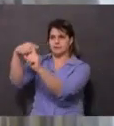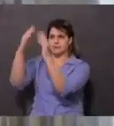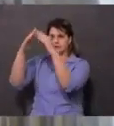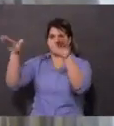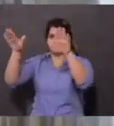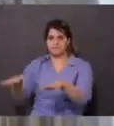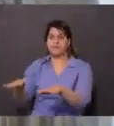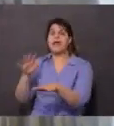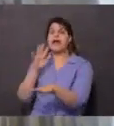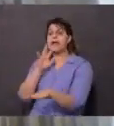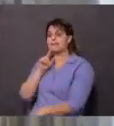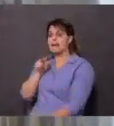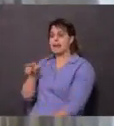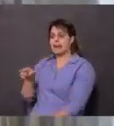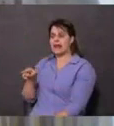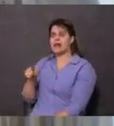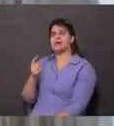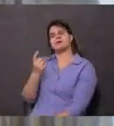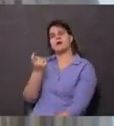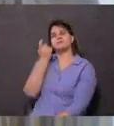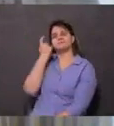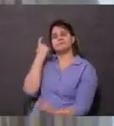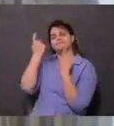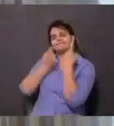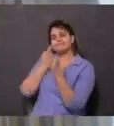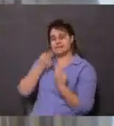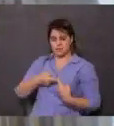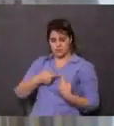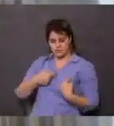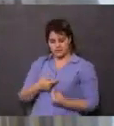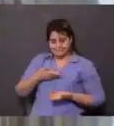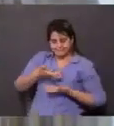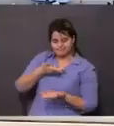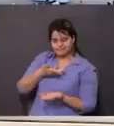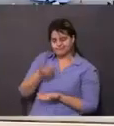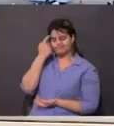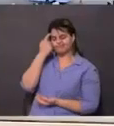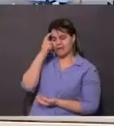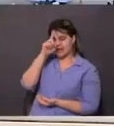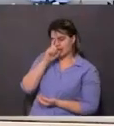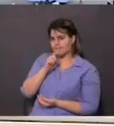Su madre conservaba todo esto en su corazón.